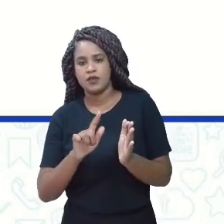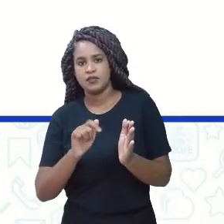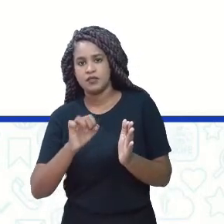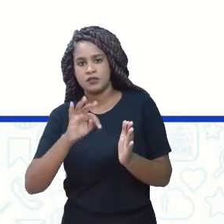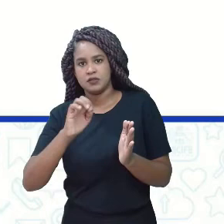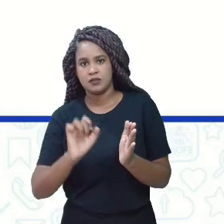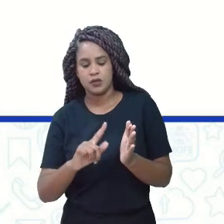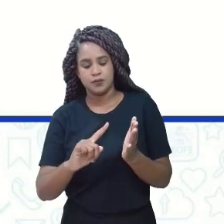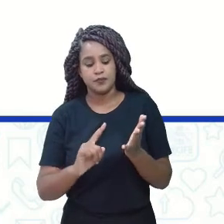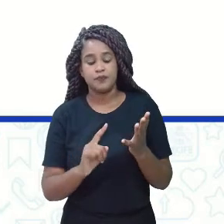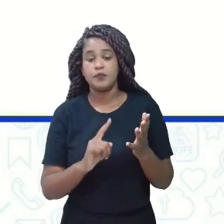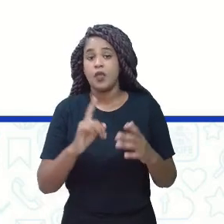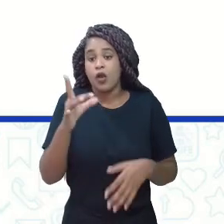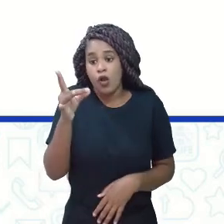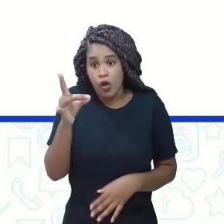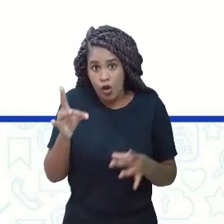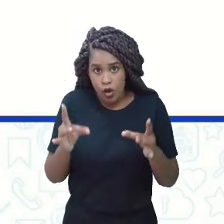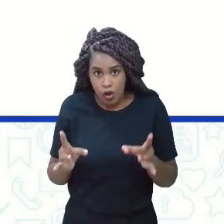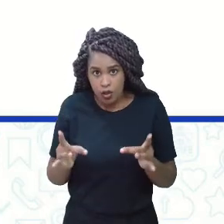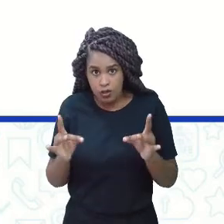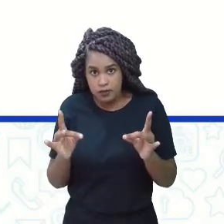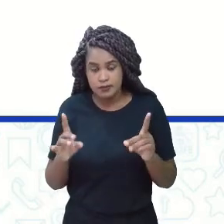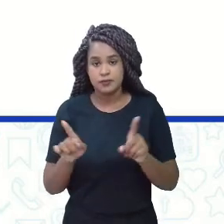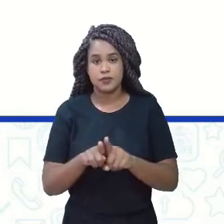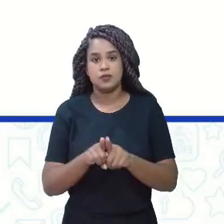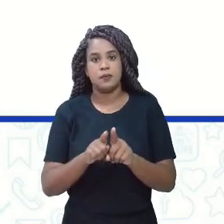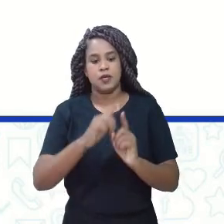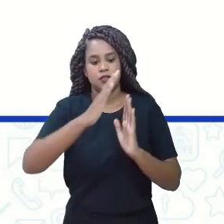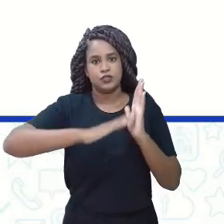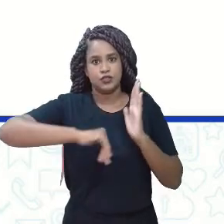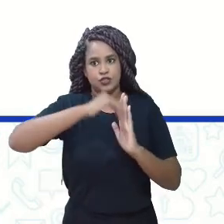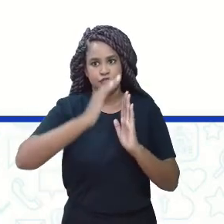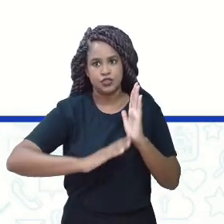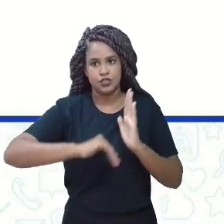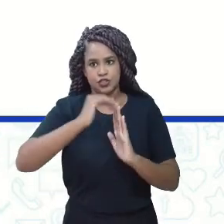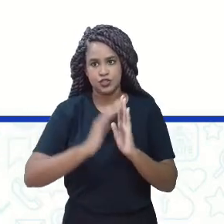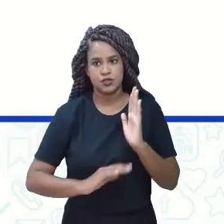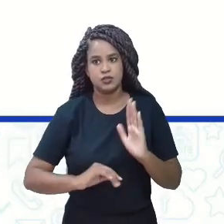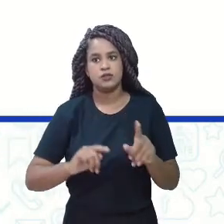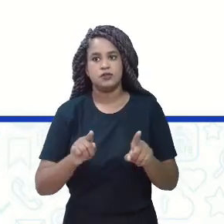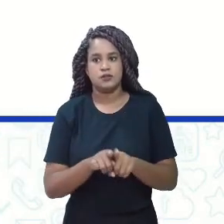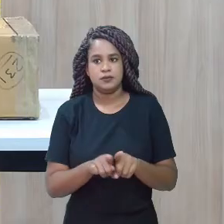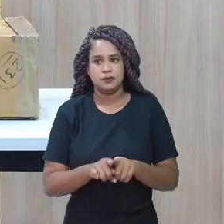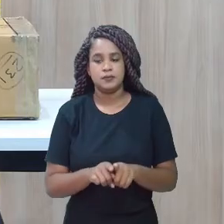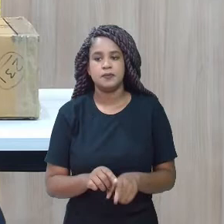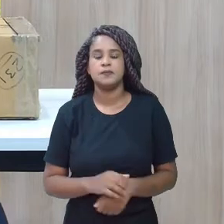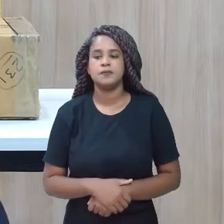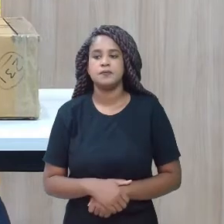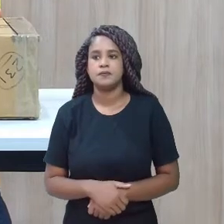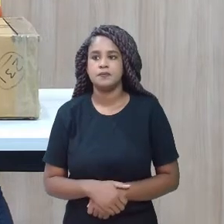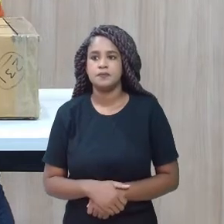preto ou tinta preta para pintar a figura, ok? Esses são os materiais.